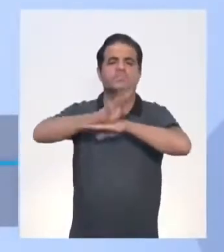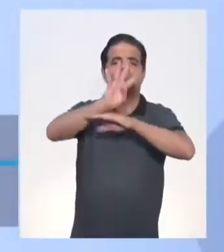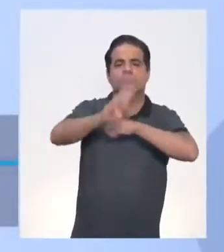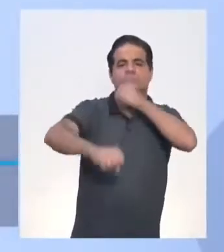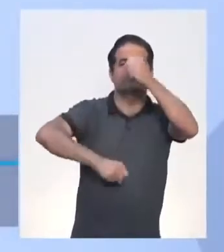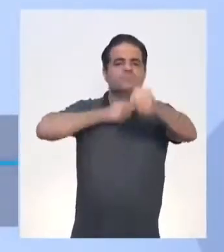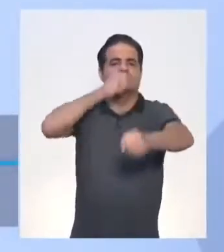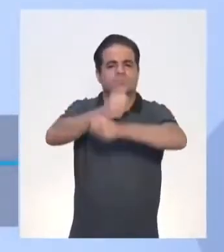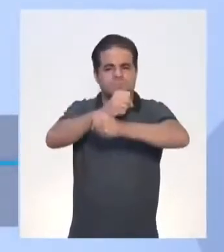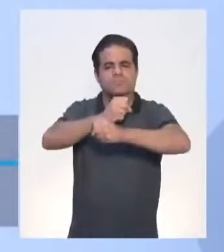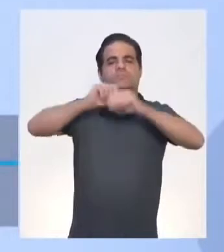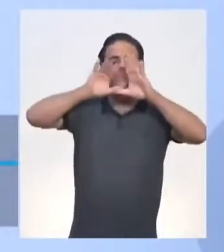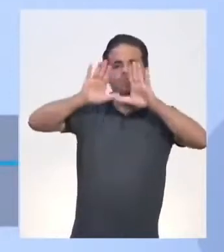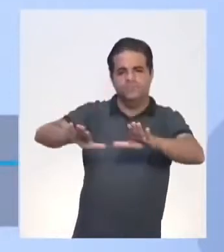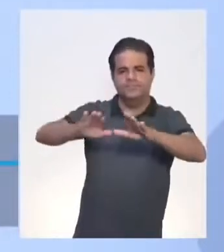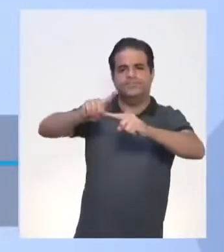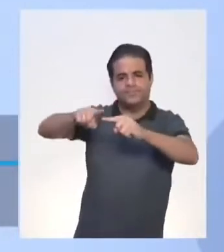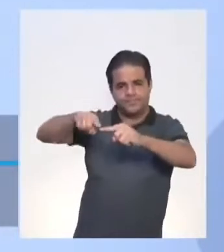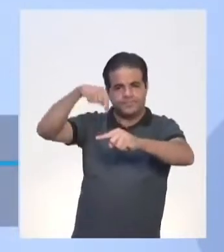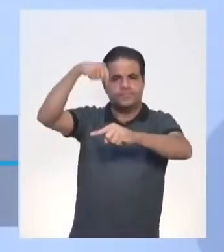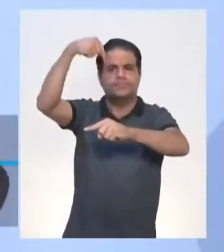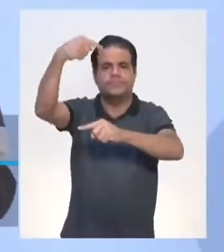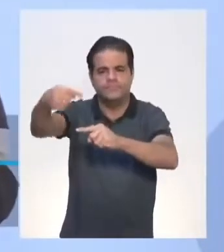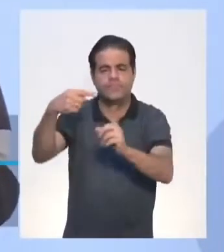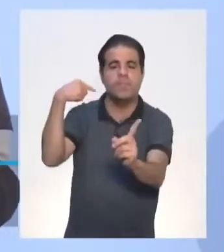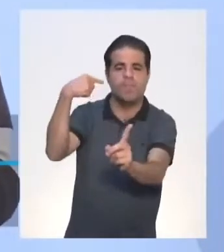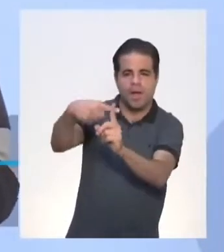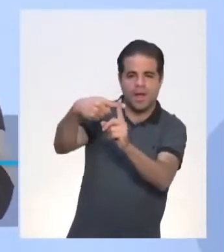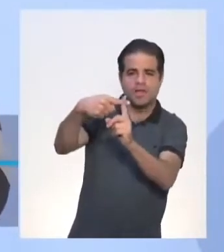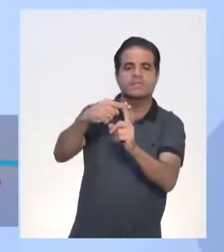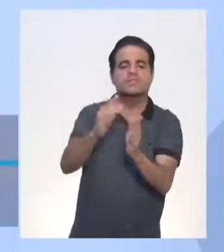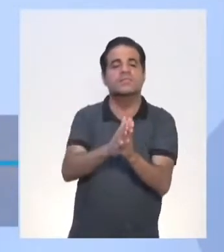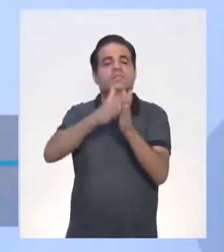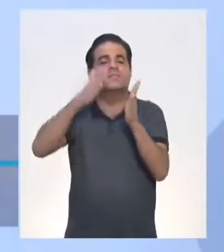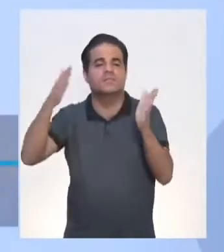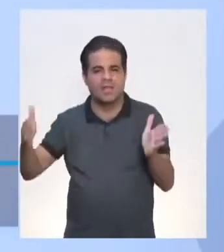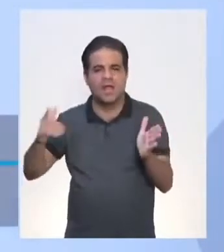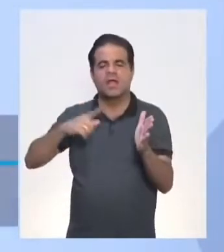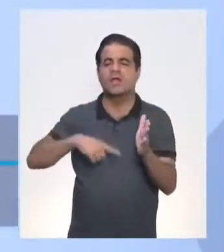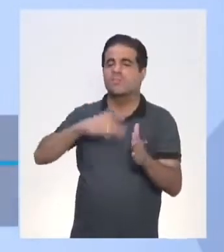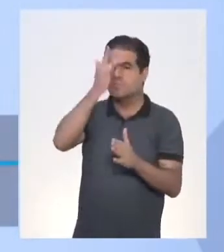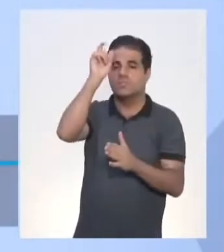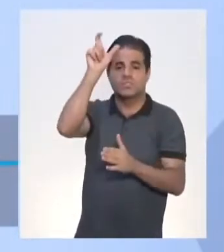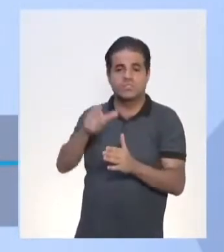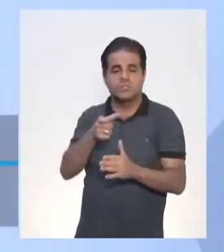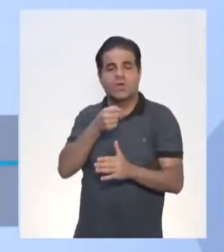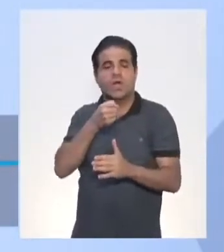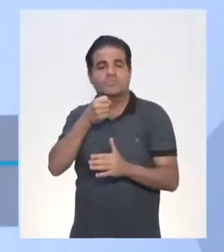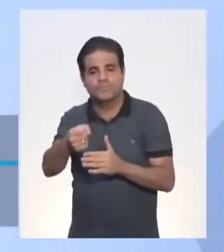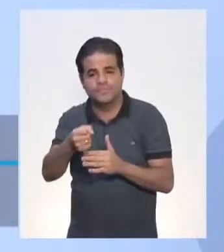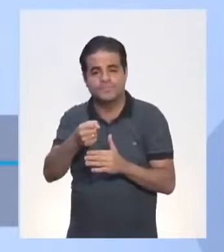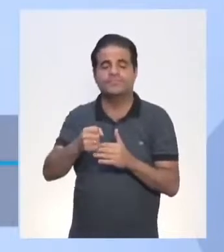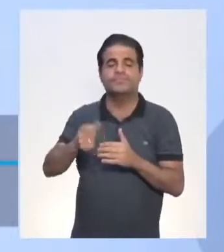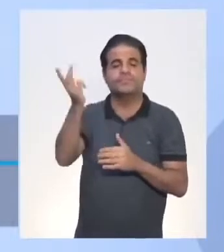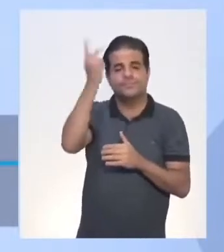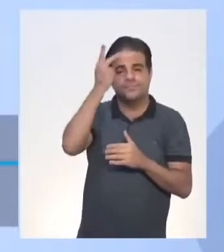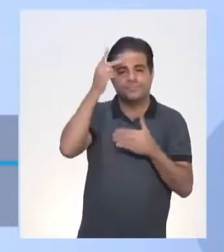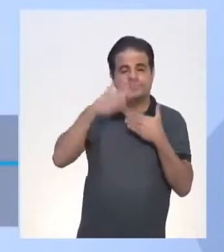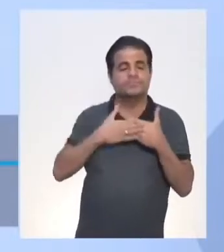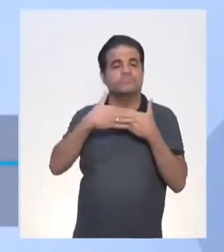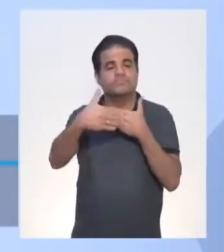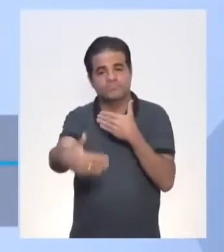anos de governo, e depois nós teríamos um candidato paulista,